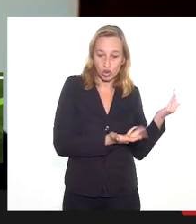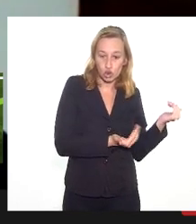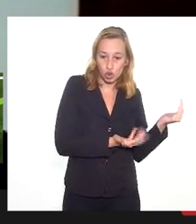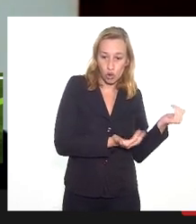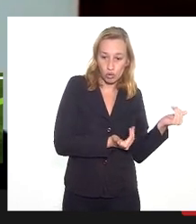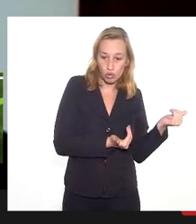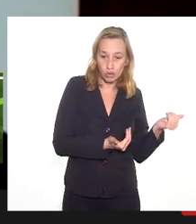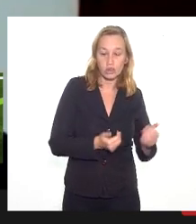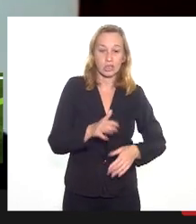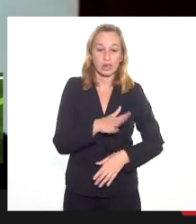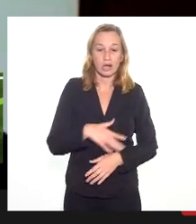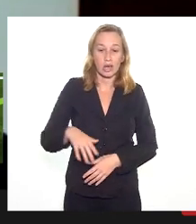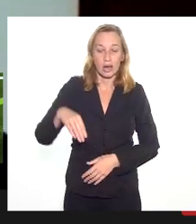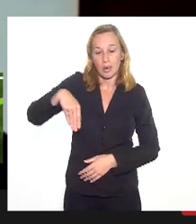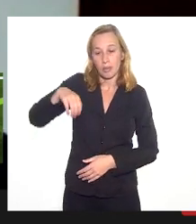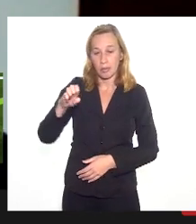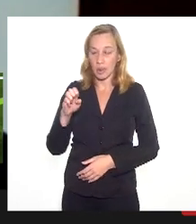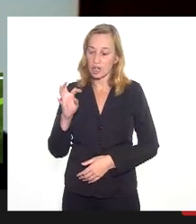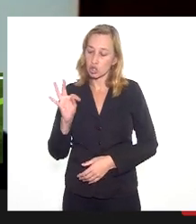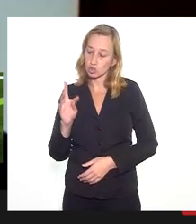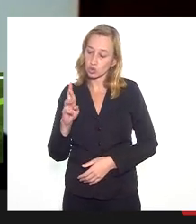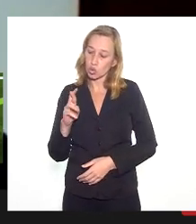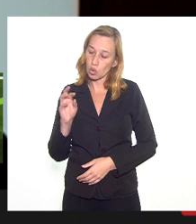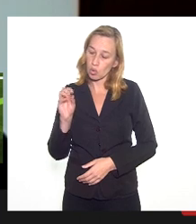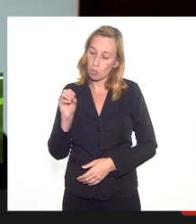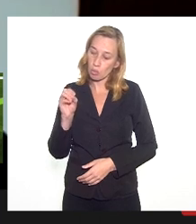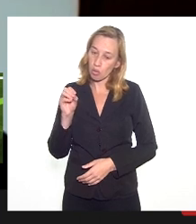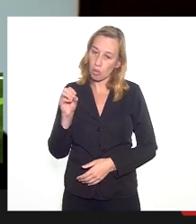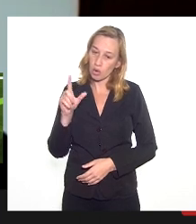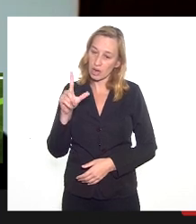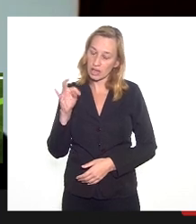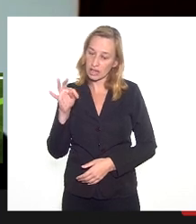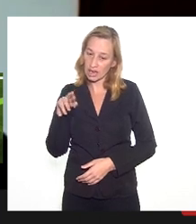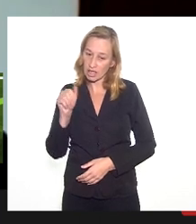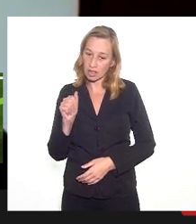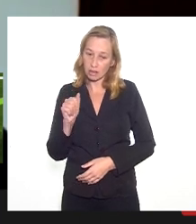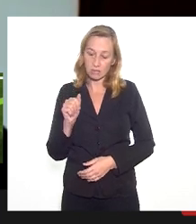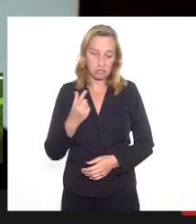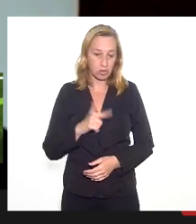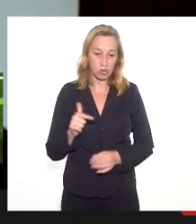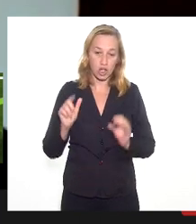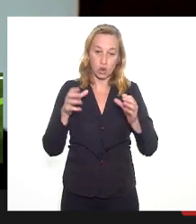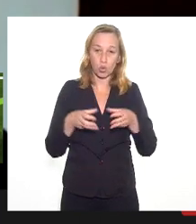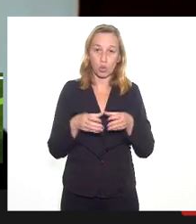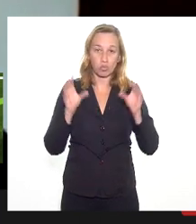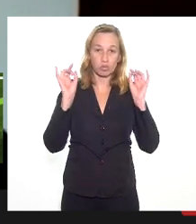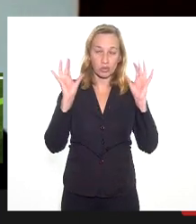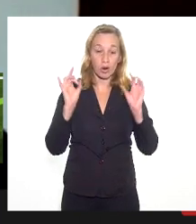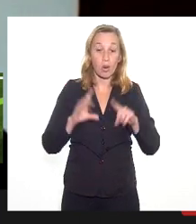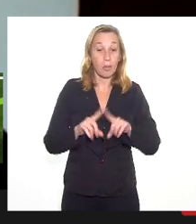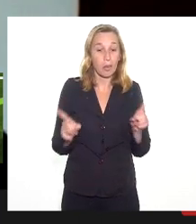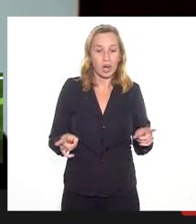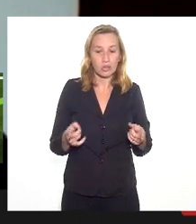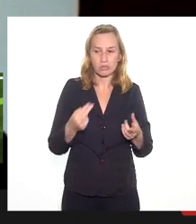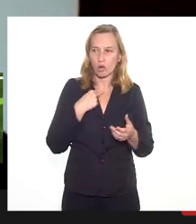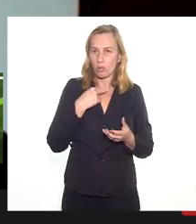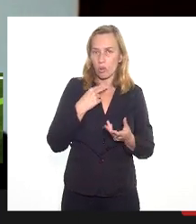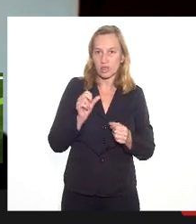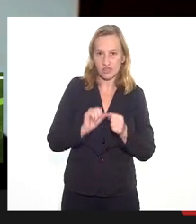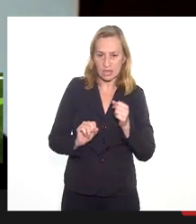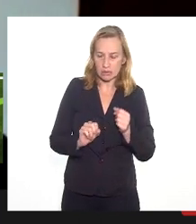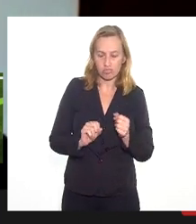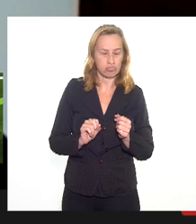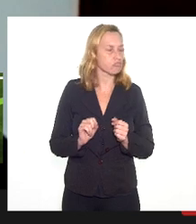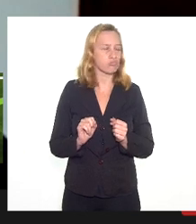da região metropolitana, não tem nenhum grupo específico territorial. Então, o que não quer dizer que não possa ser feito e a